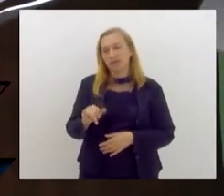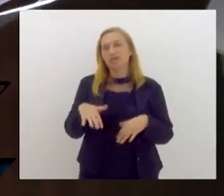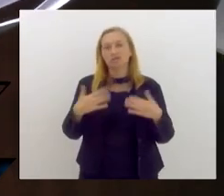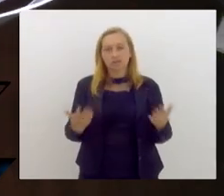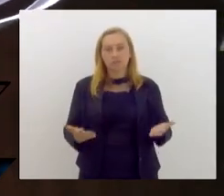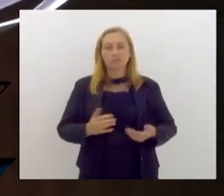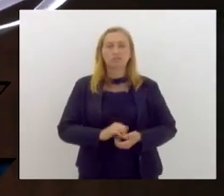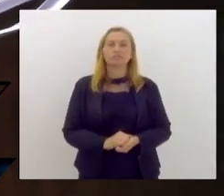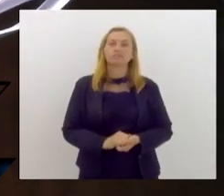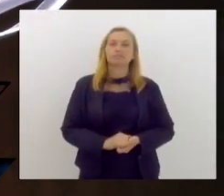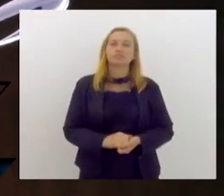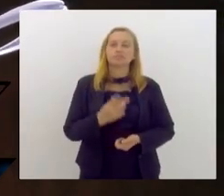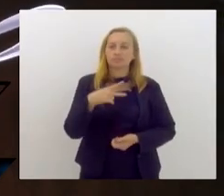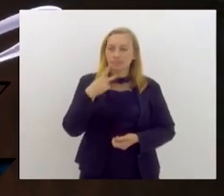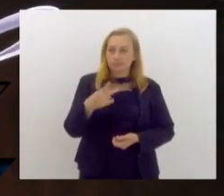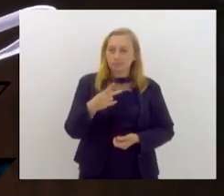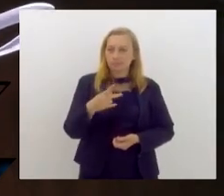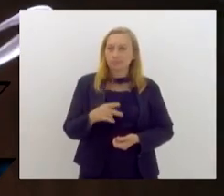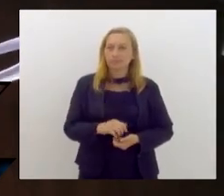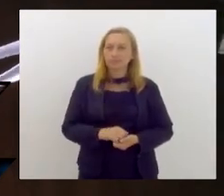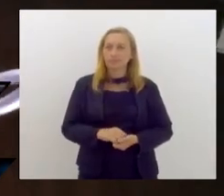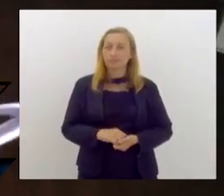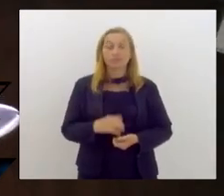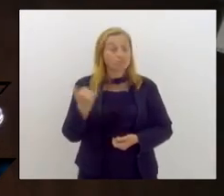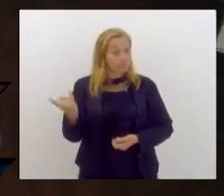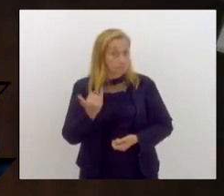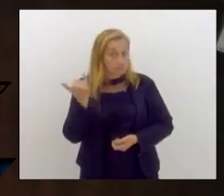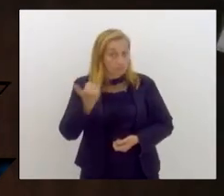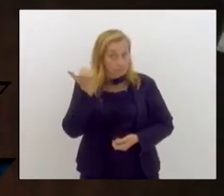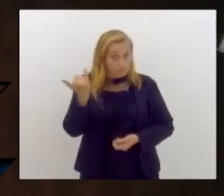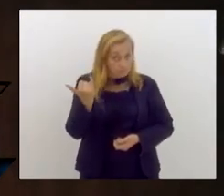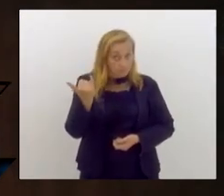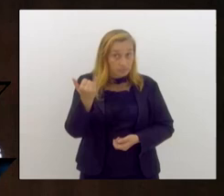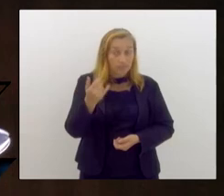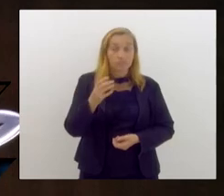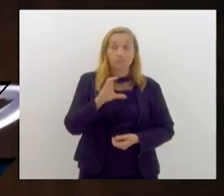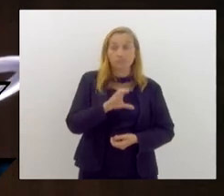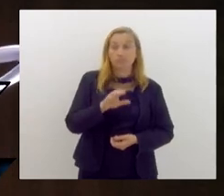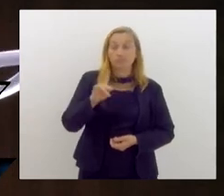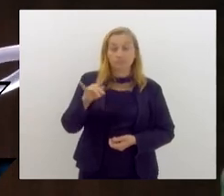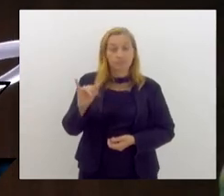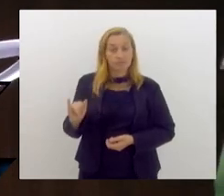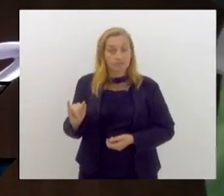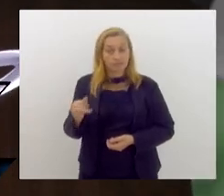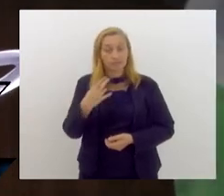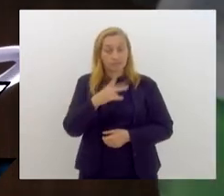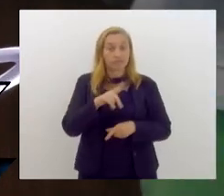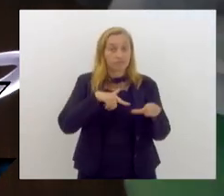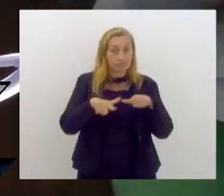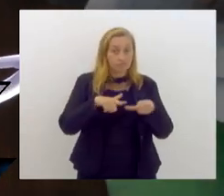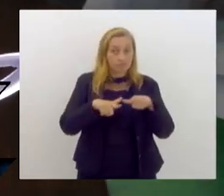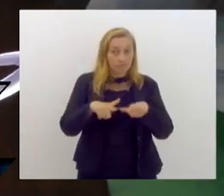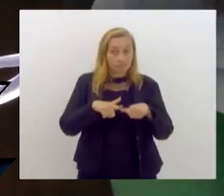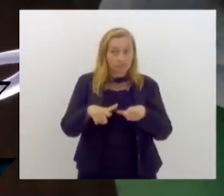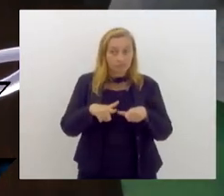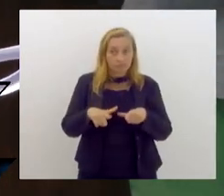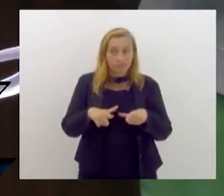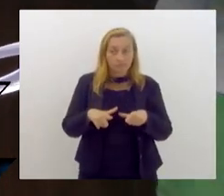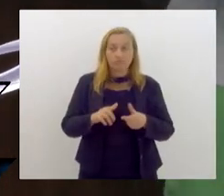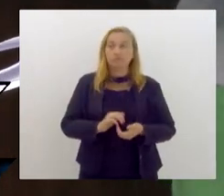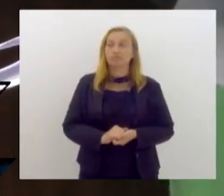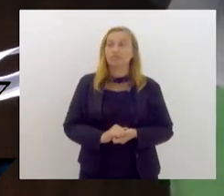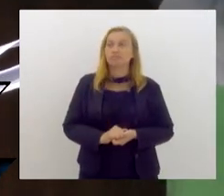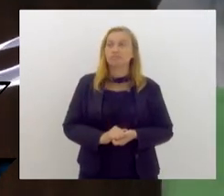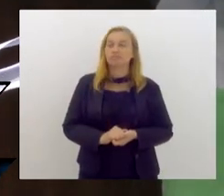Então, é dizer que esse, tão importante como foi aquela CPI e o seu trabalho, as oitivas que